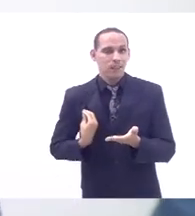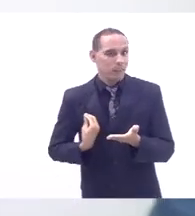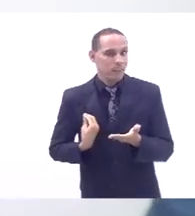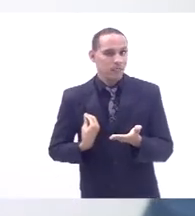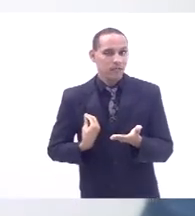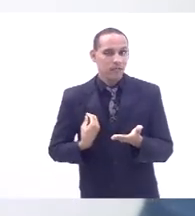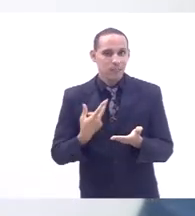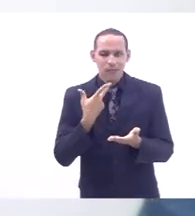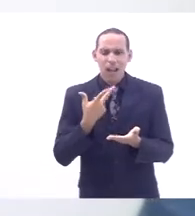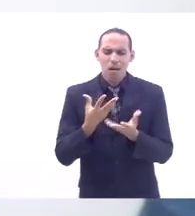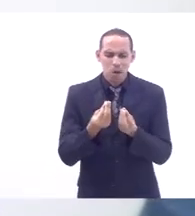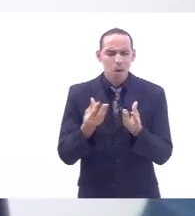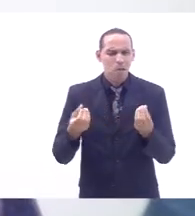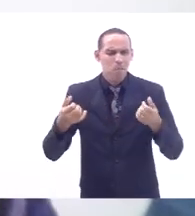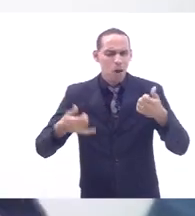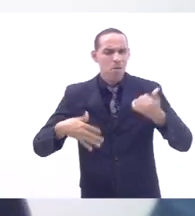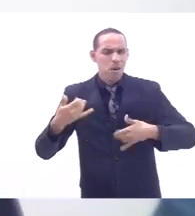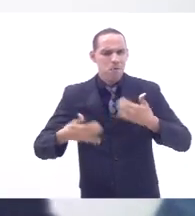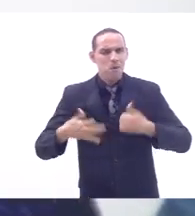falou muita coisa.